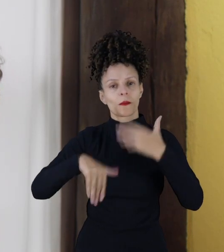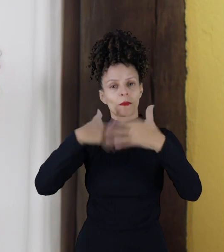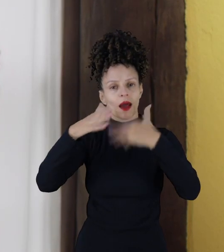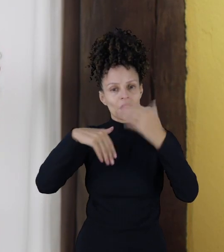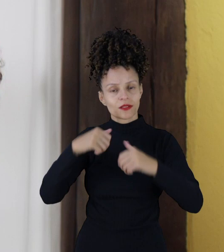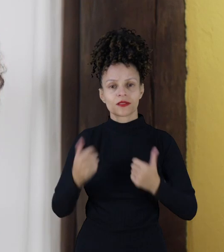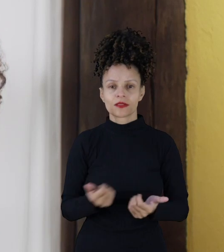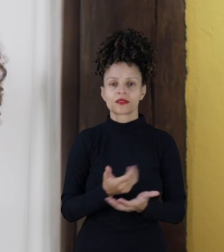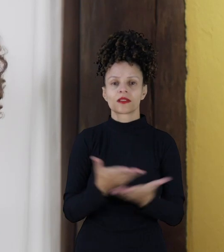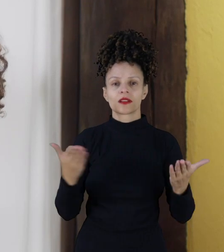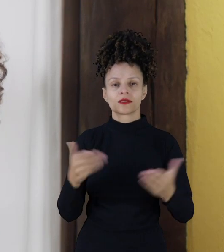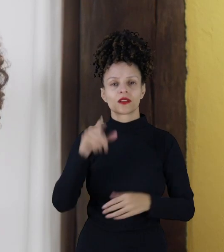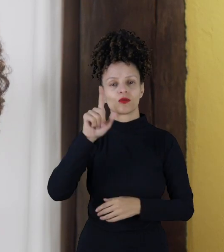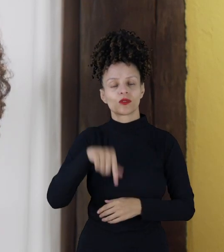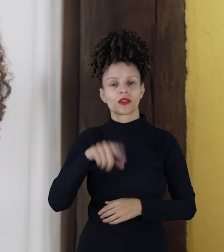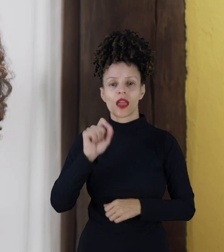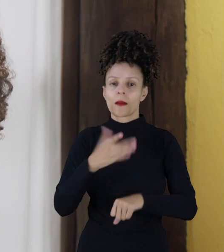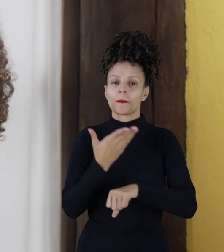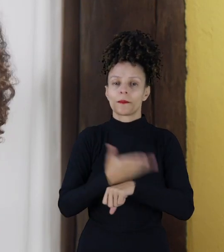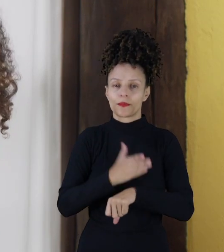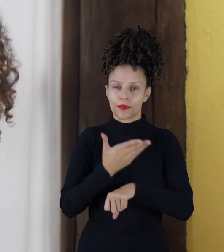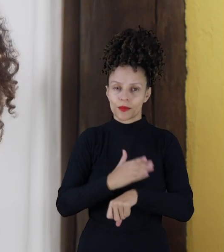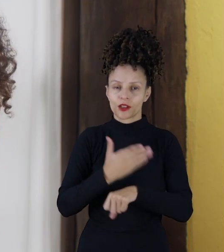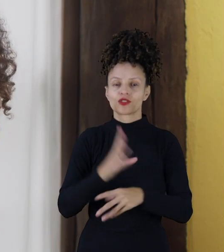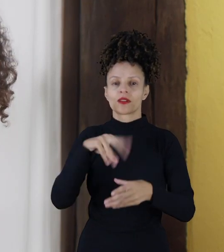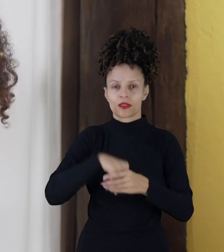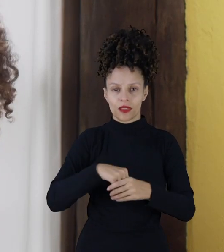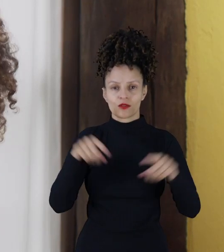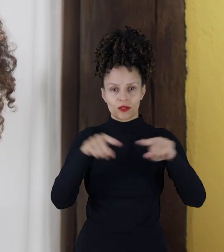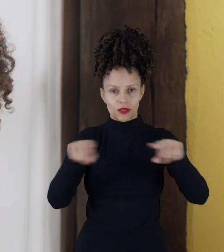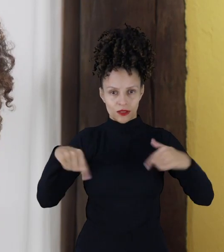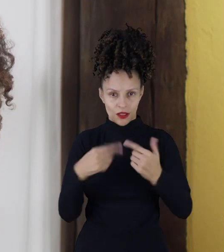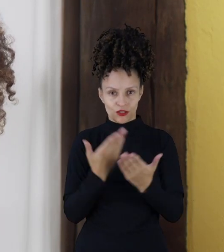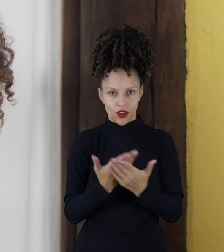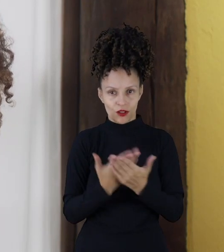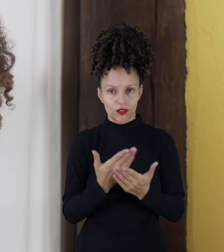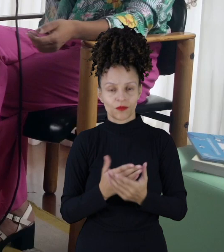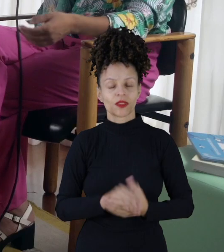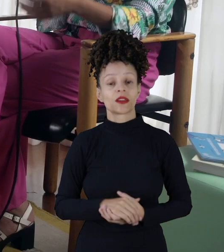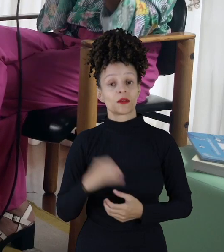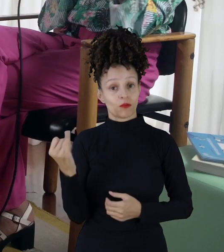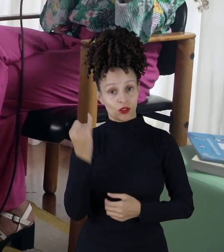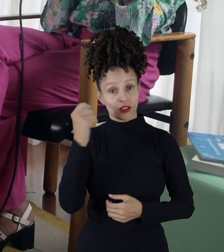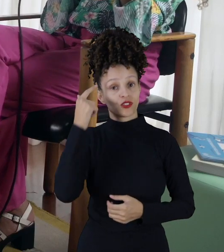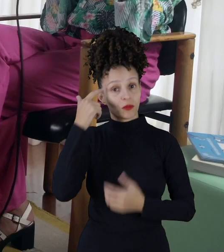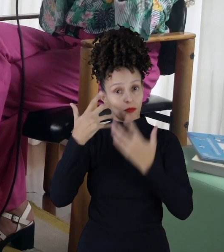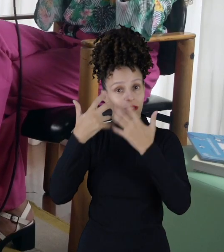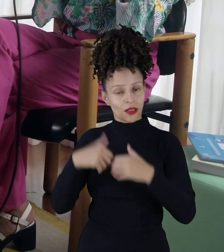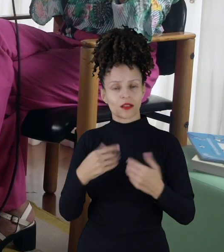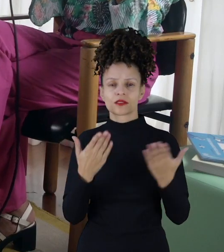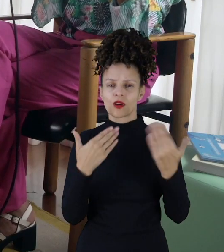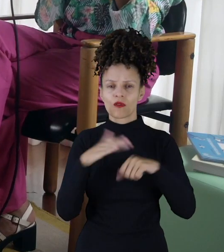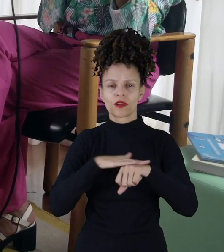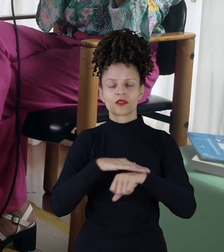vez mais trazer isso como uma prática dentro da sala de aula. E é importante pensar